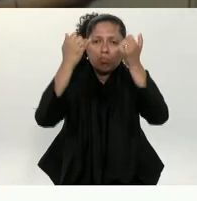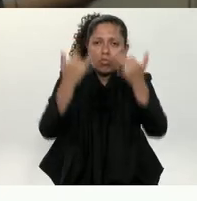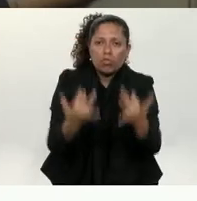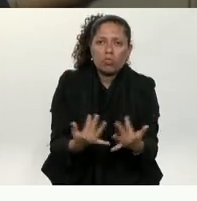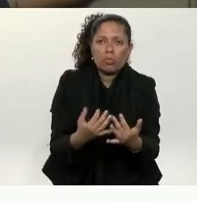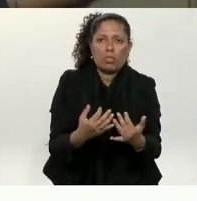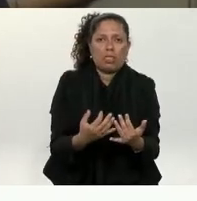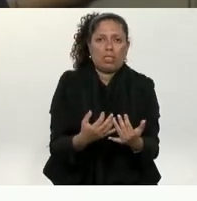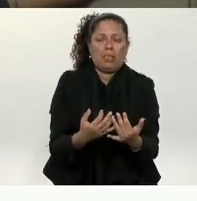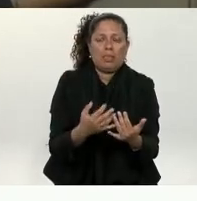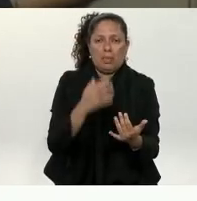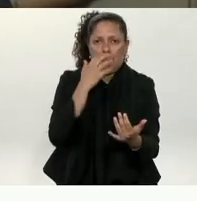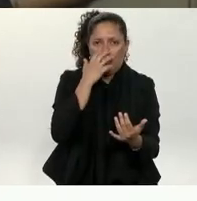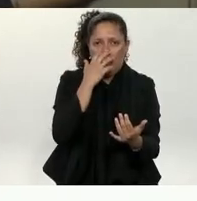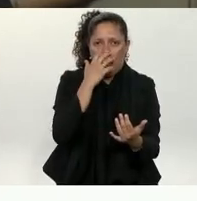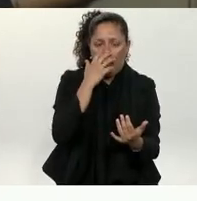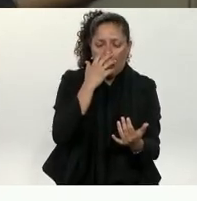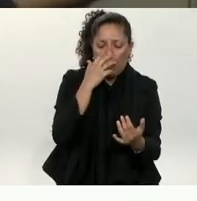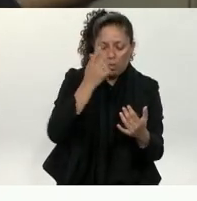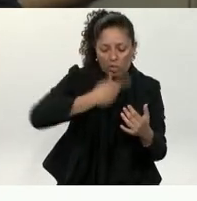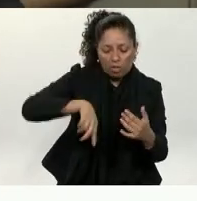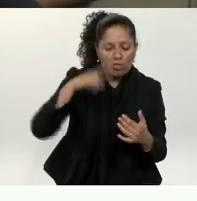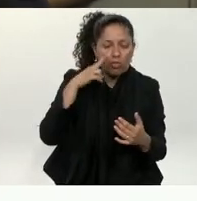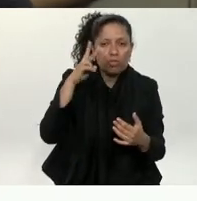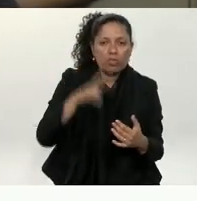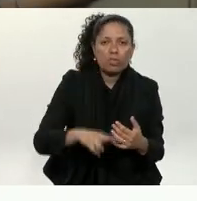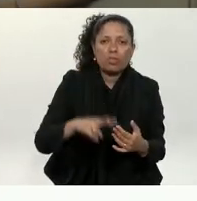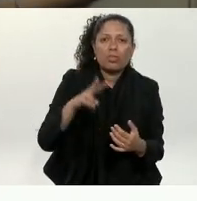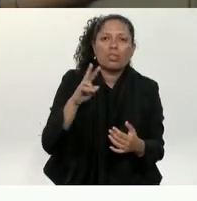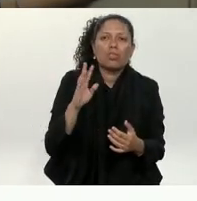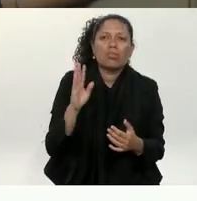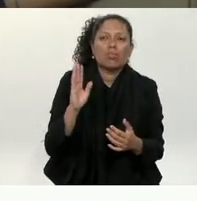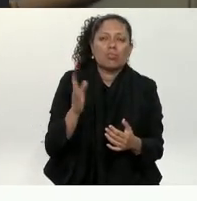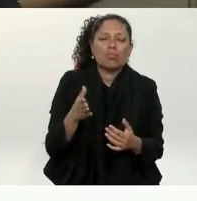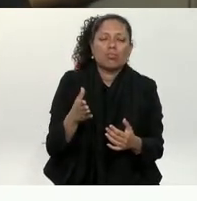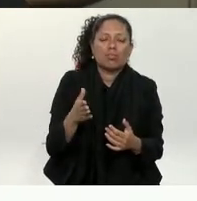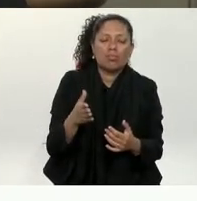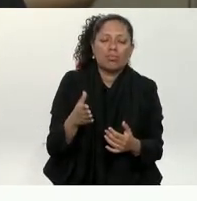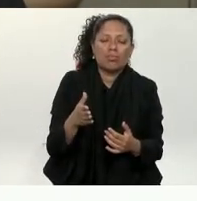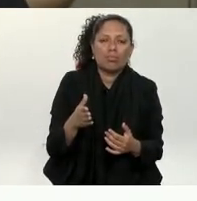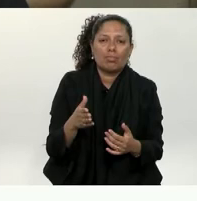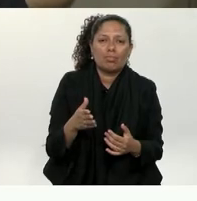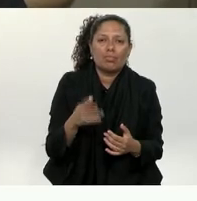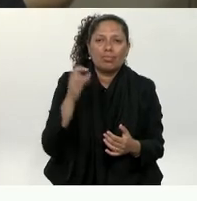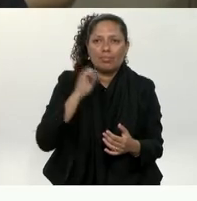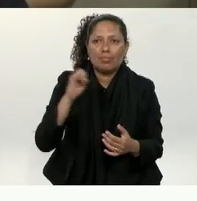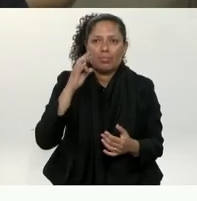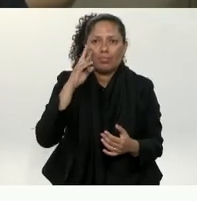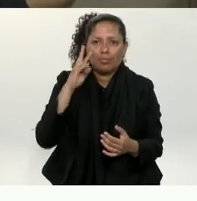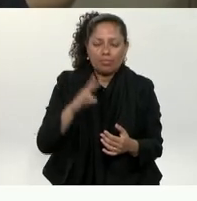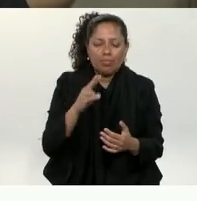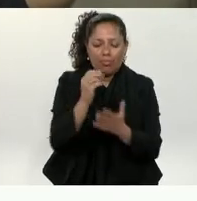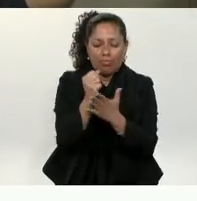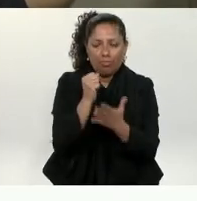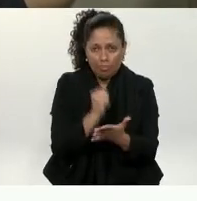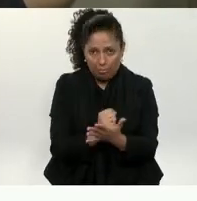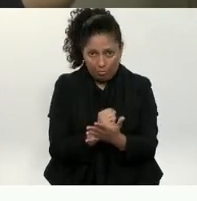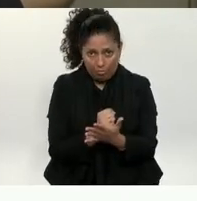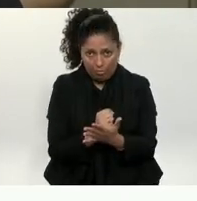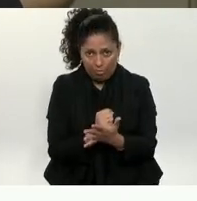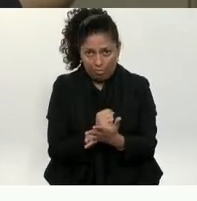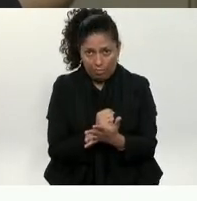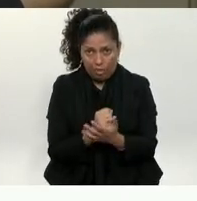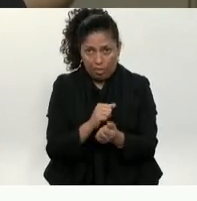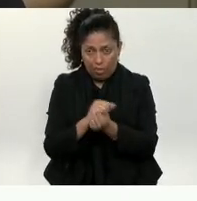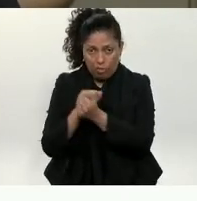realizados já foram considerados, só que, ao invés de reduzir o valor da tarifa, esse terceiro termo aditivo foi assinado no momento da